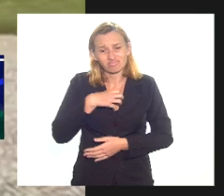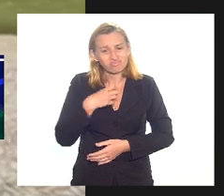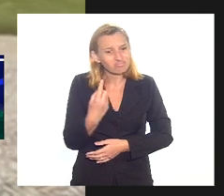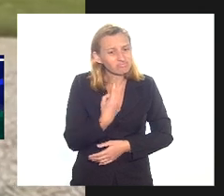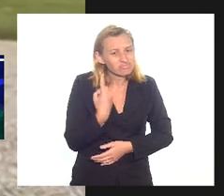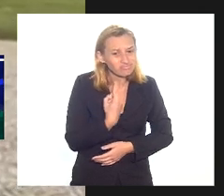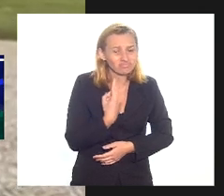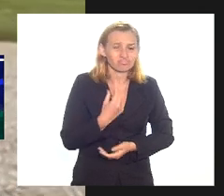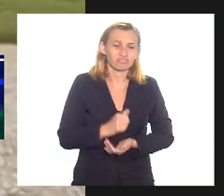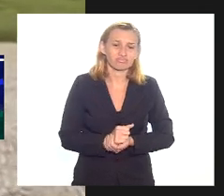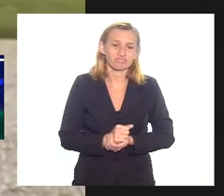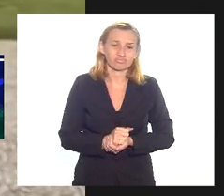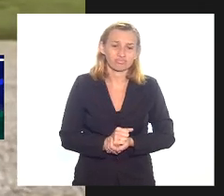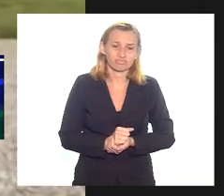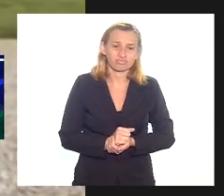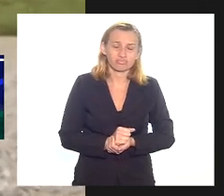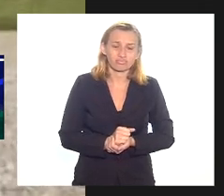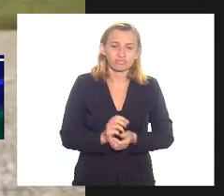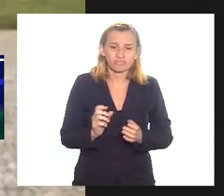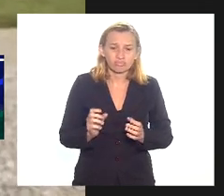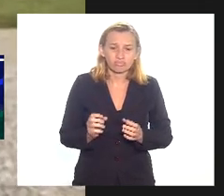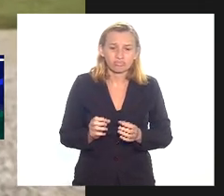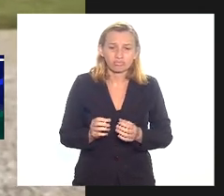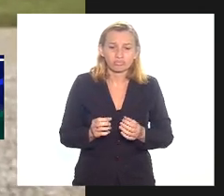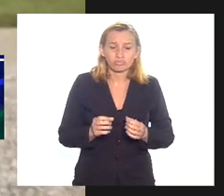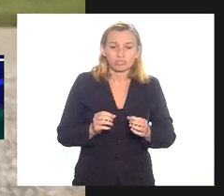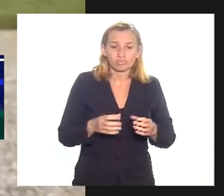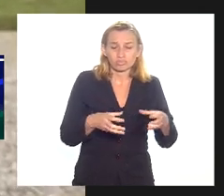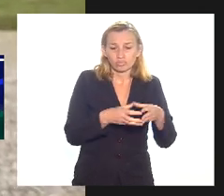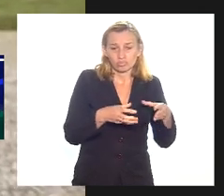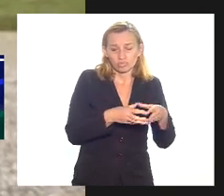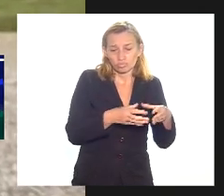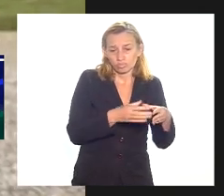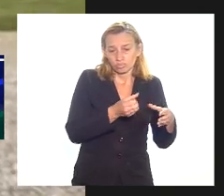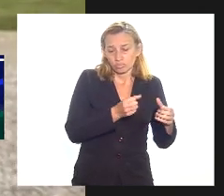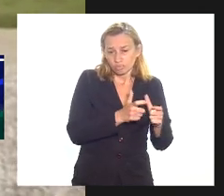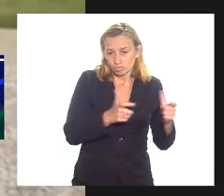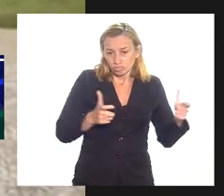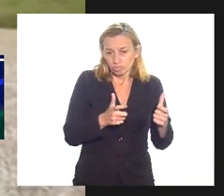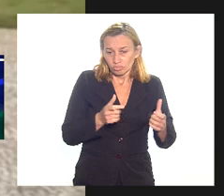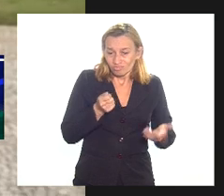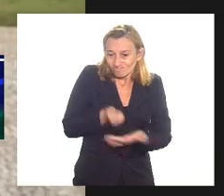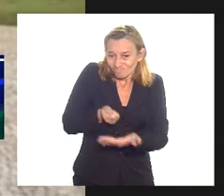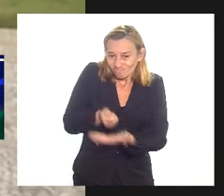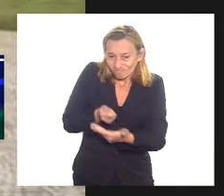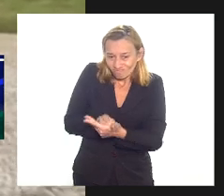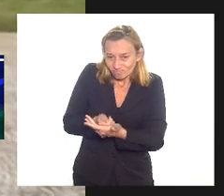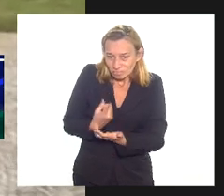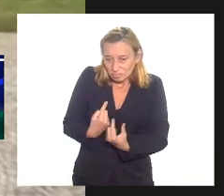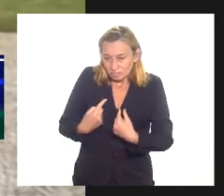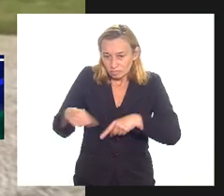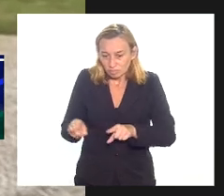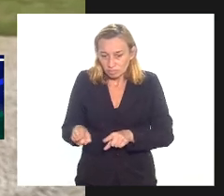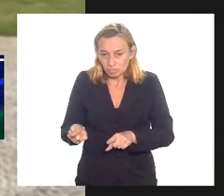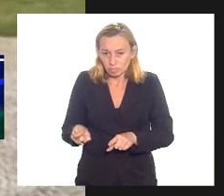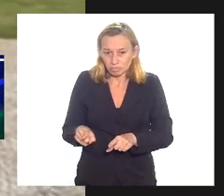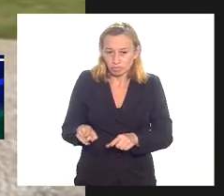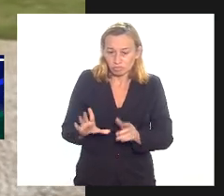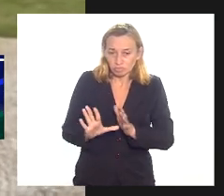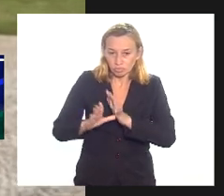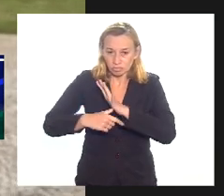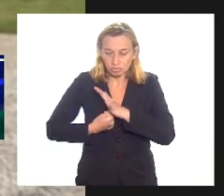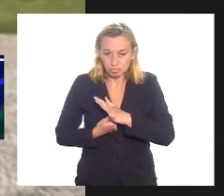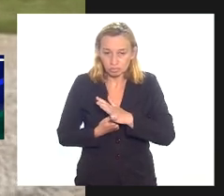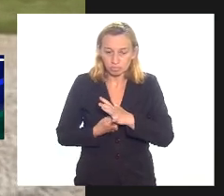lado de um ou de outro, apenas lutando aqui contra essas forças que insistem em retornar esse ladrão que roubou o Brasil